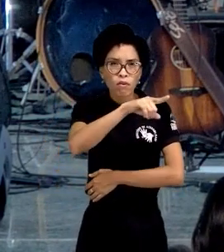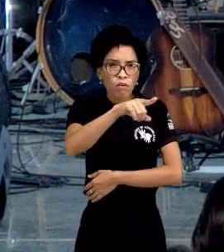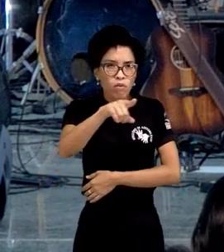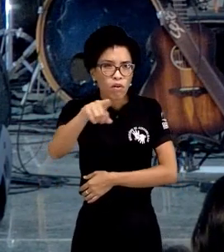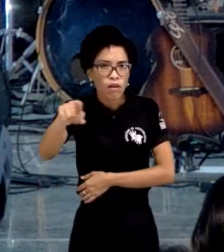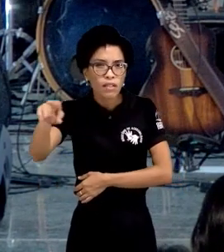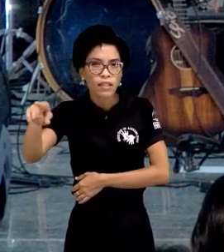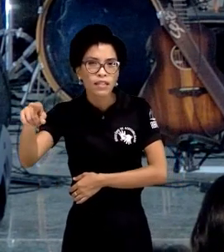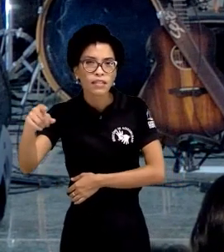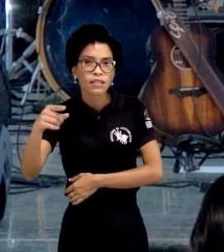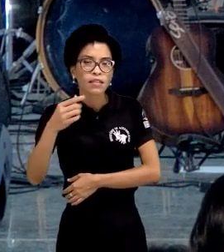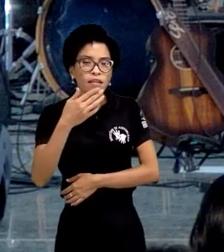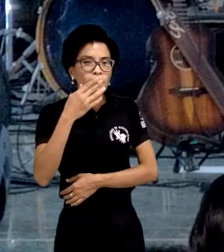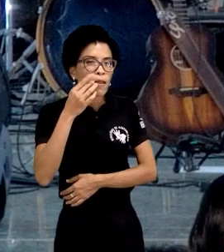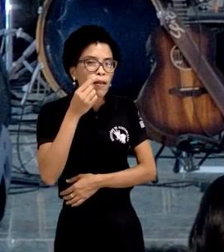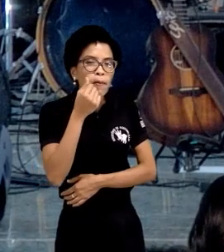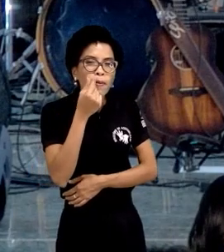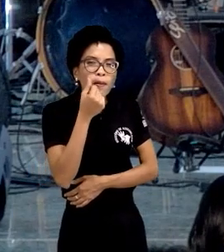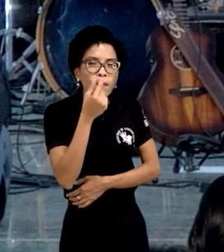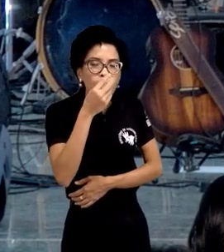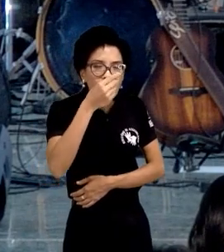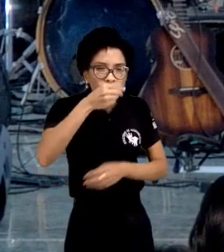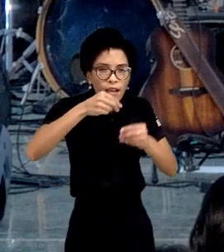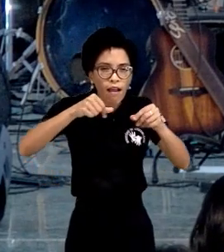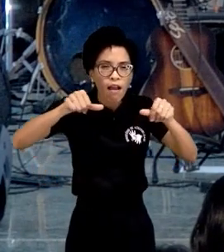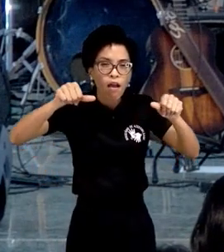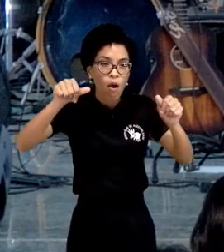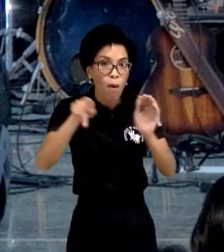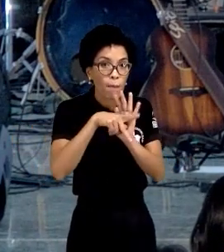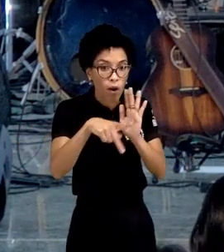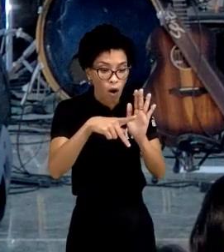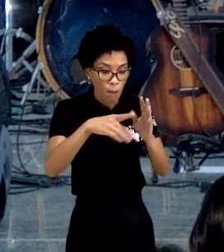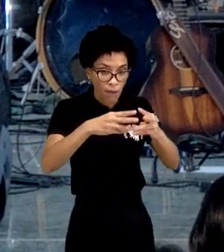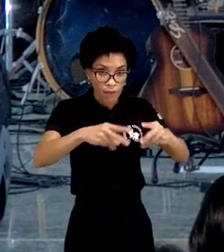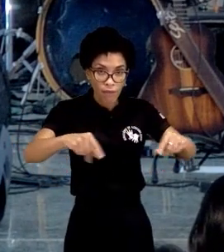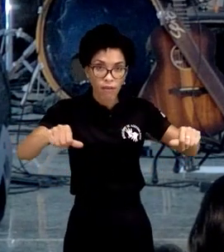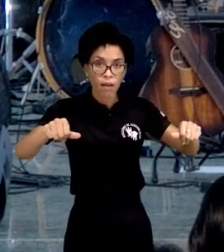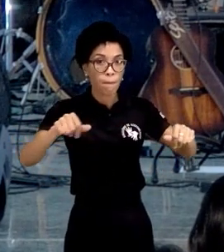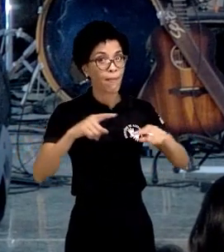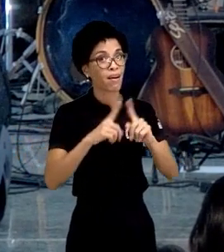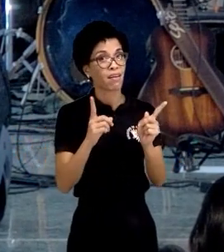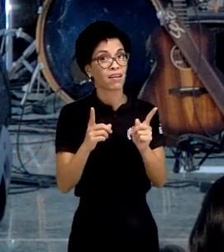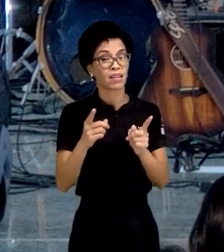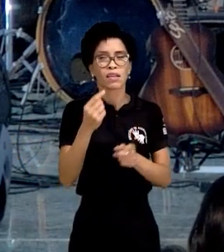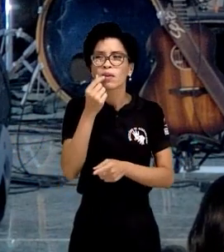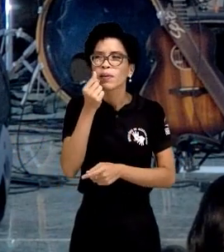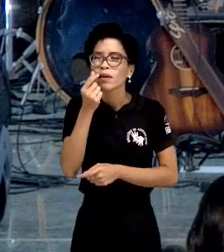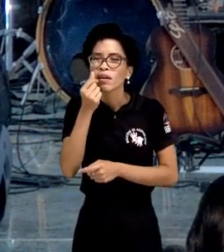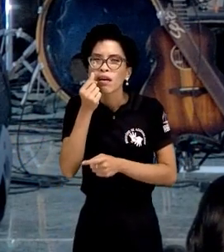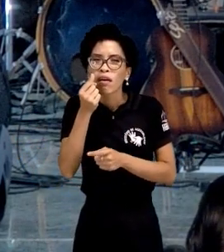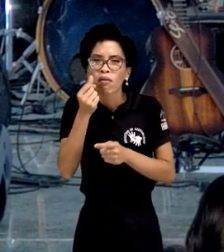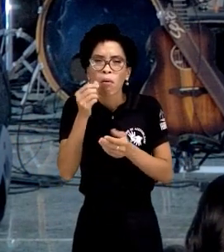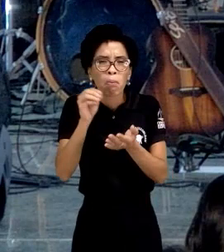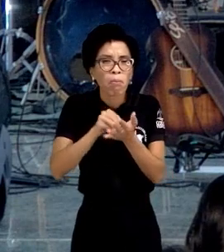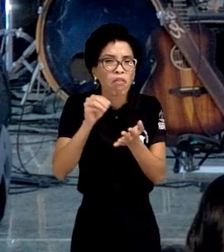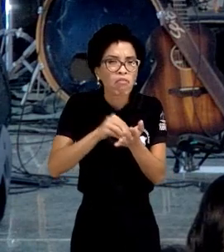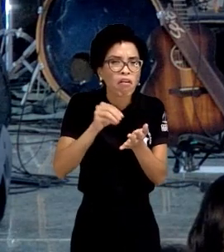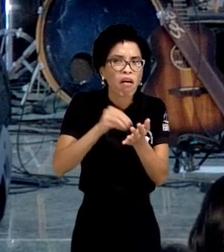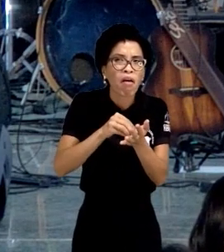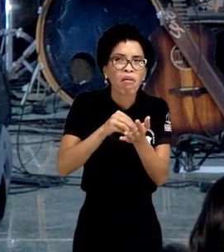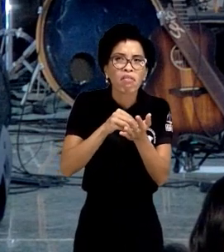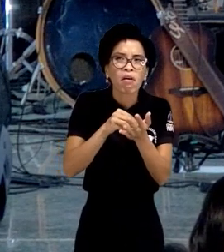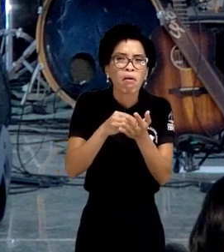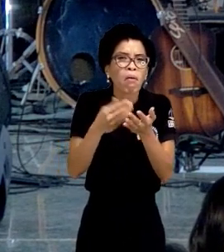Mas, se o sal perder o seu sabor, como restaurá-lo? Não servirá para nada, exceto para ser jogado fora